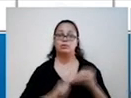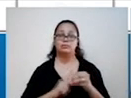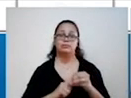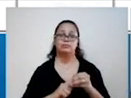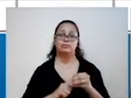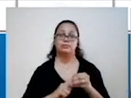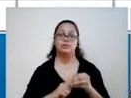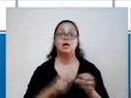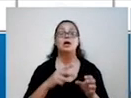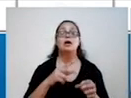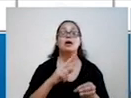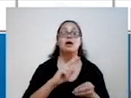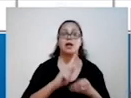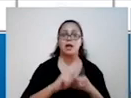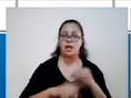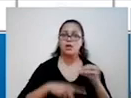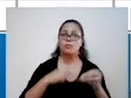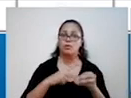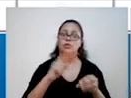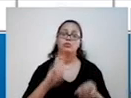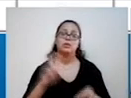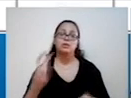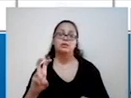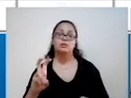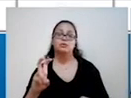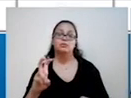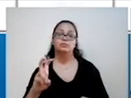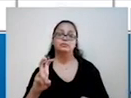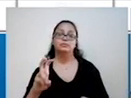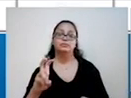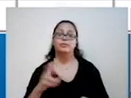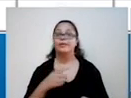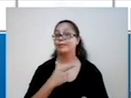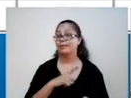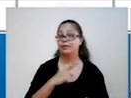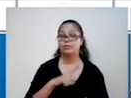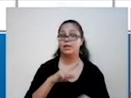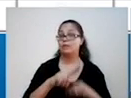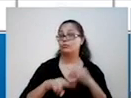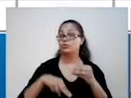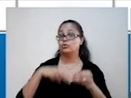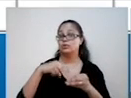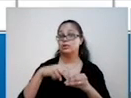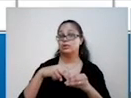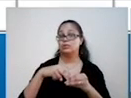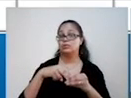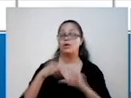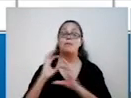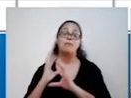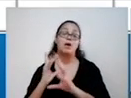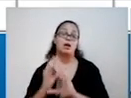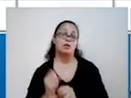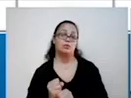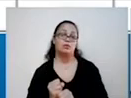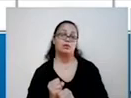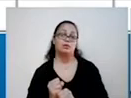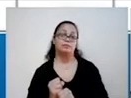igual ao número de prótons, que é 55. Também não temos o número de nêutrons. Para calcular, basta